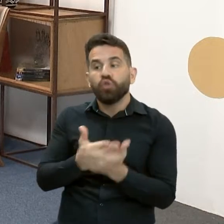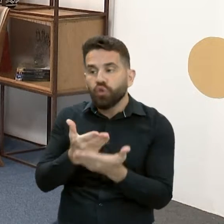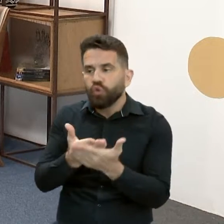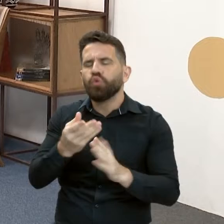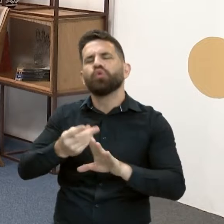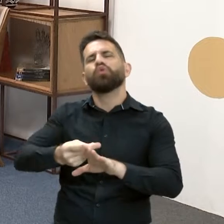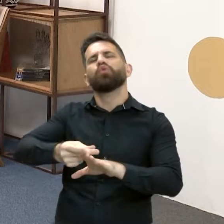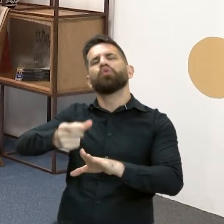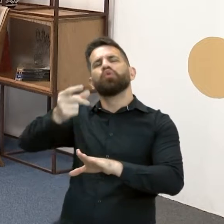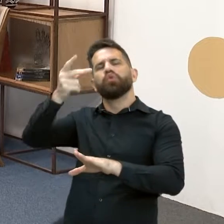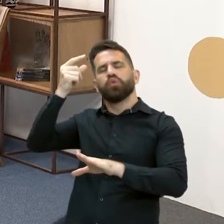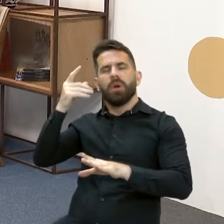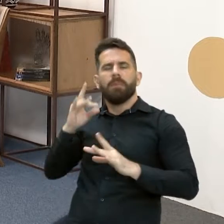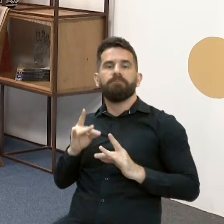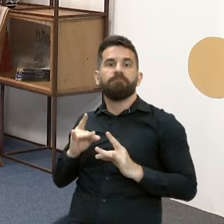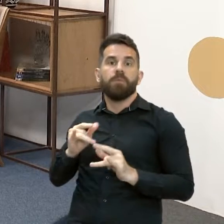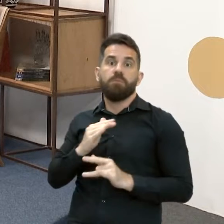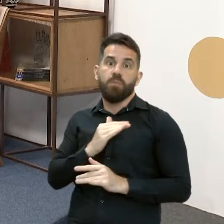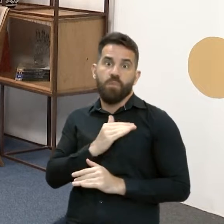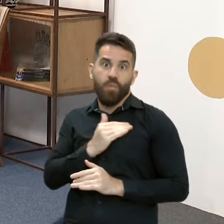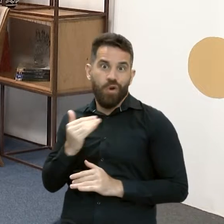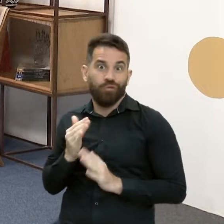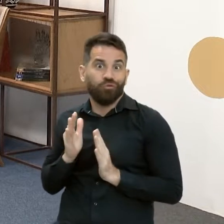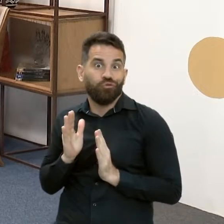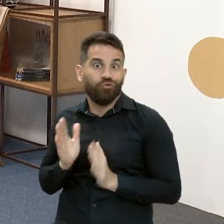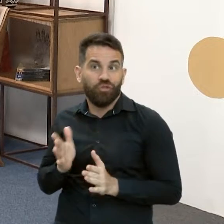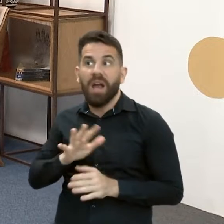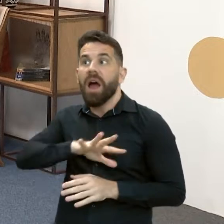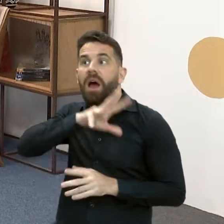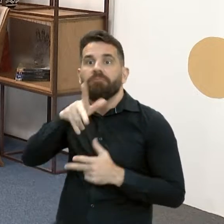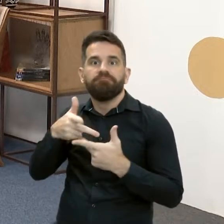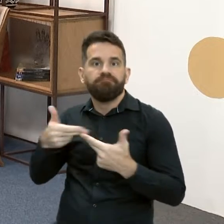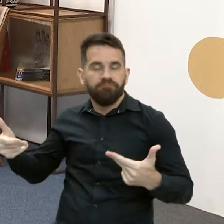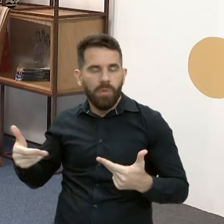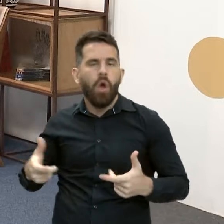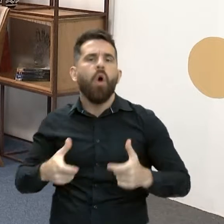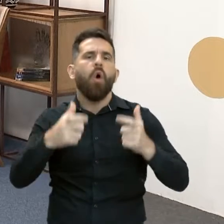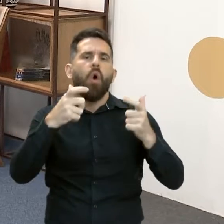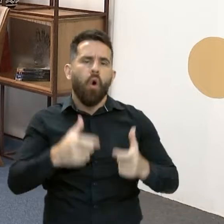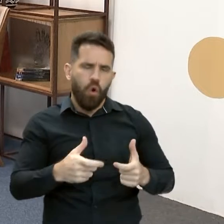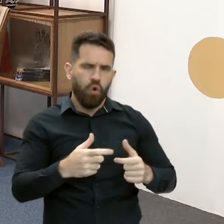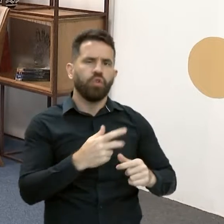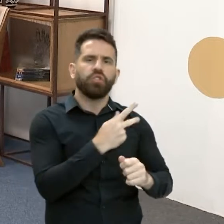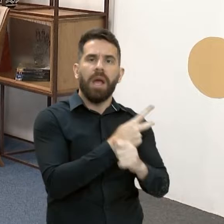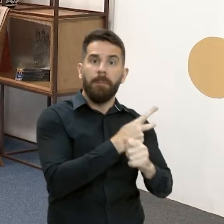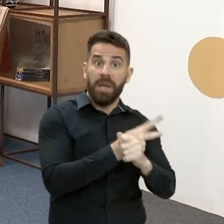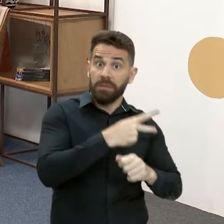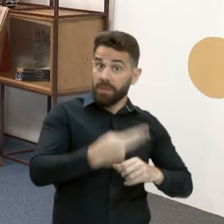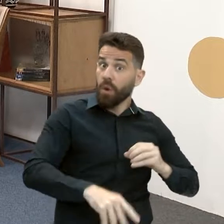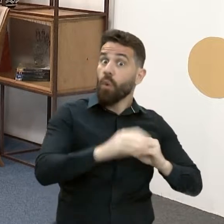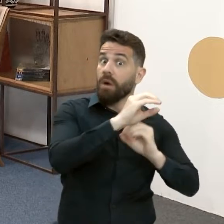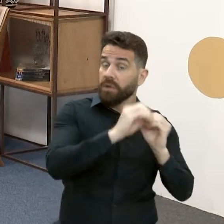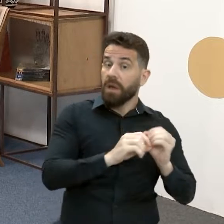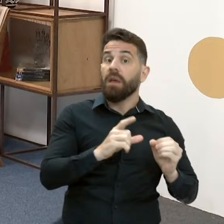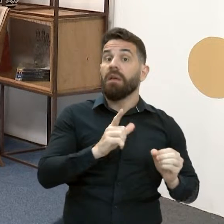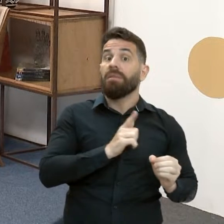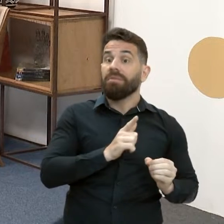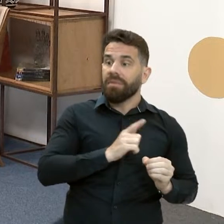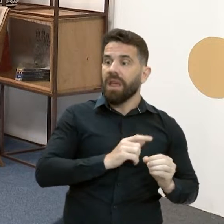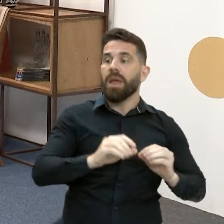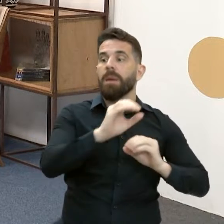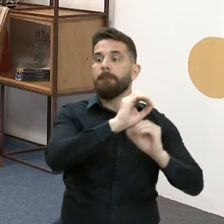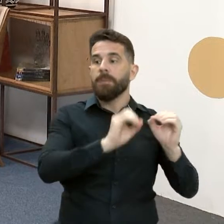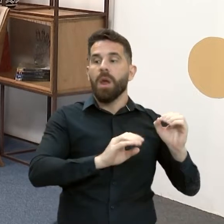na UFG, o Laboratório de Paleontologia e Evolução, que fica no campus Aparecida de Goiânia, lançou um blog que fala de forma